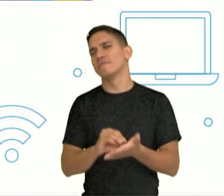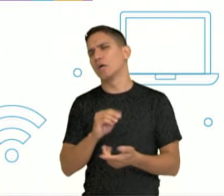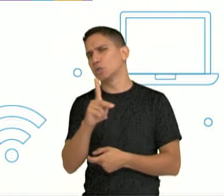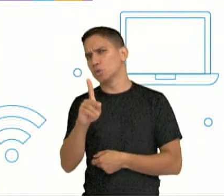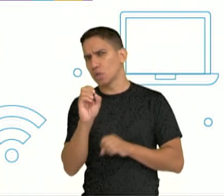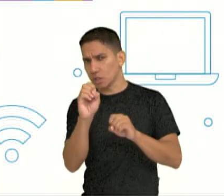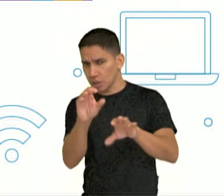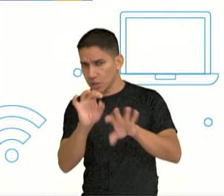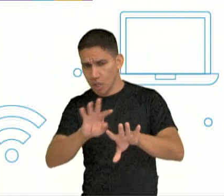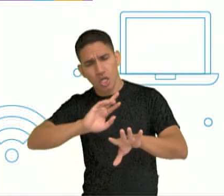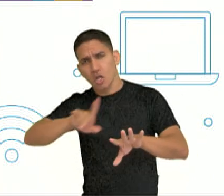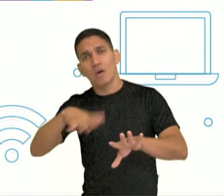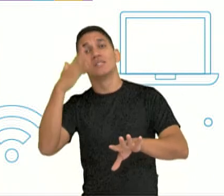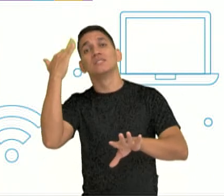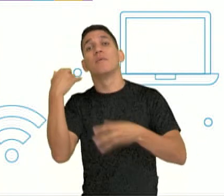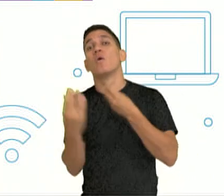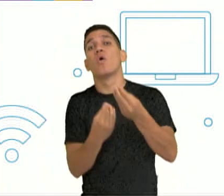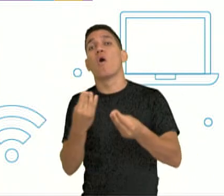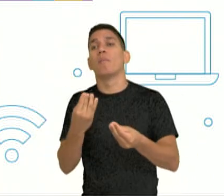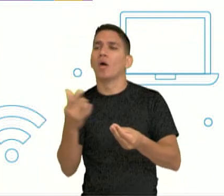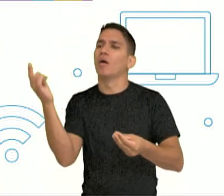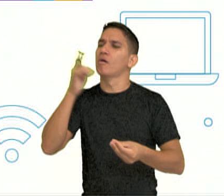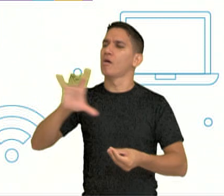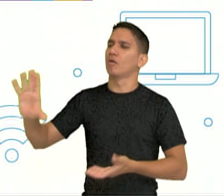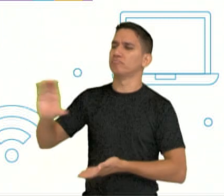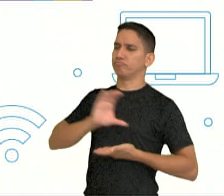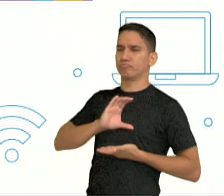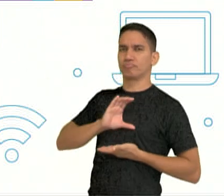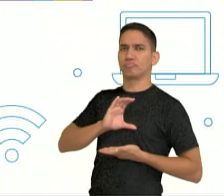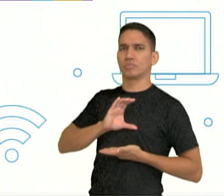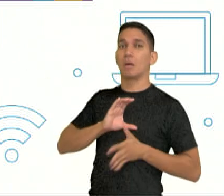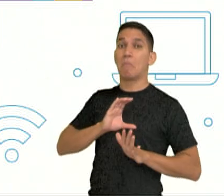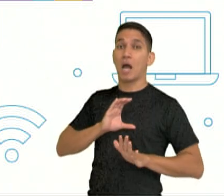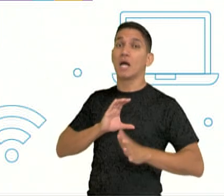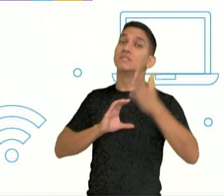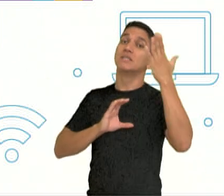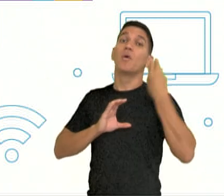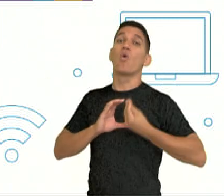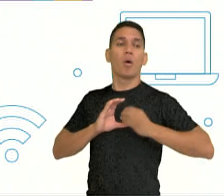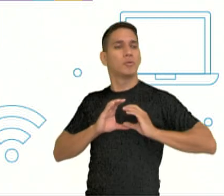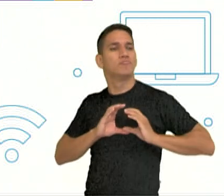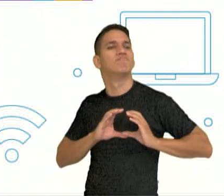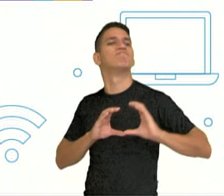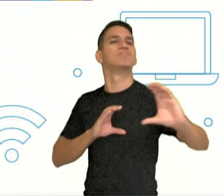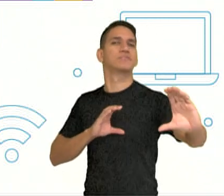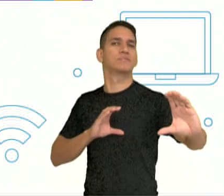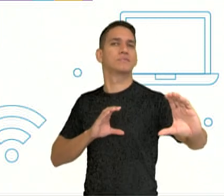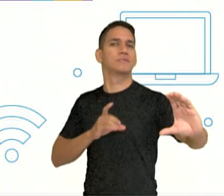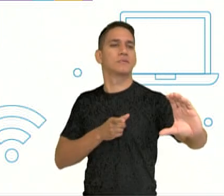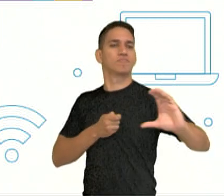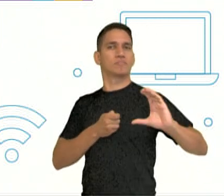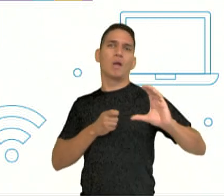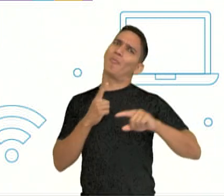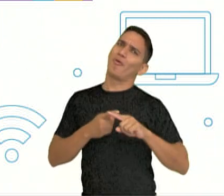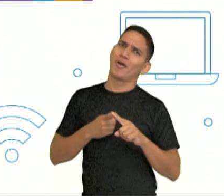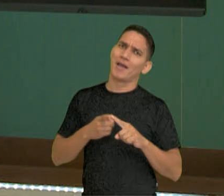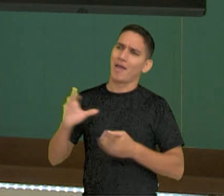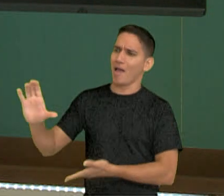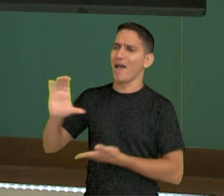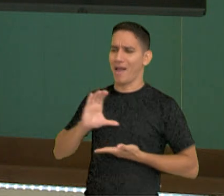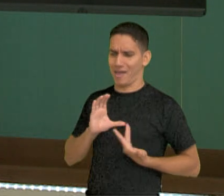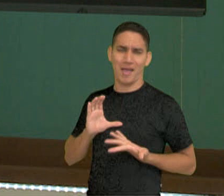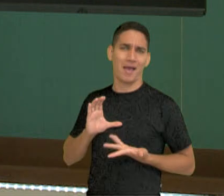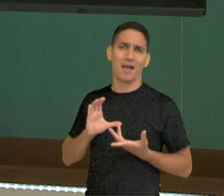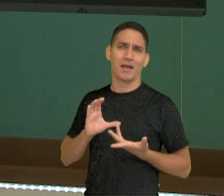saber como ganhar dinheiro, mas como gastá-lo. É muito sábio essa frase, né? Porque ganhar o dinheiro, muitas